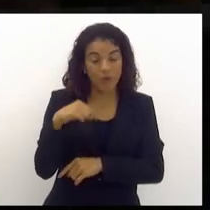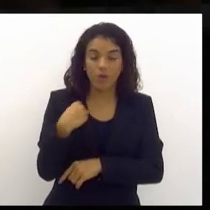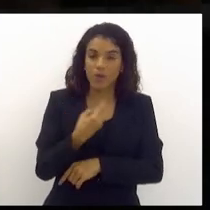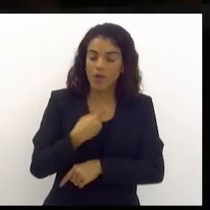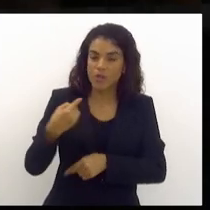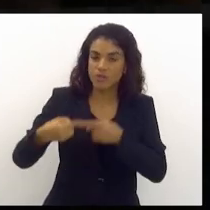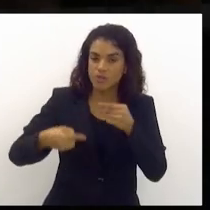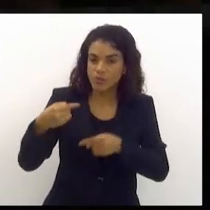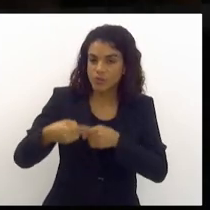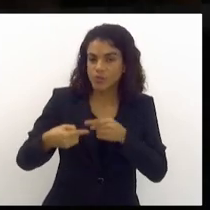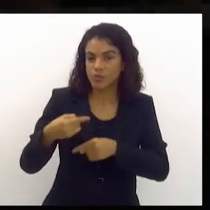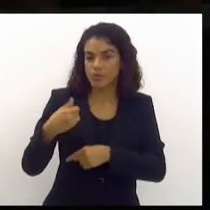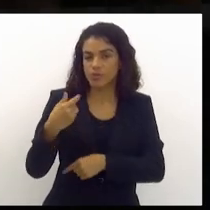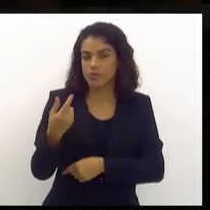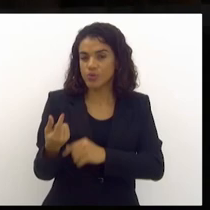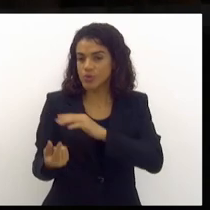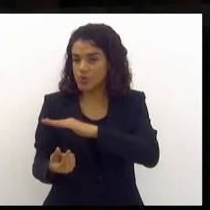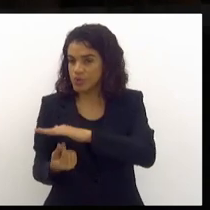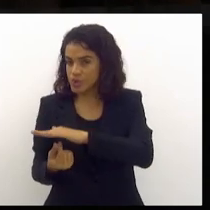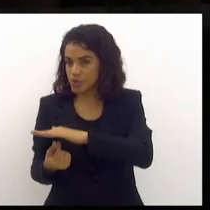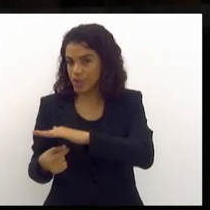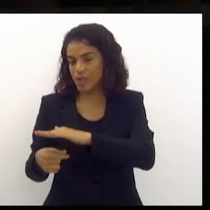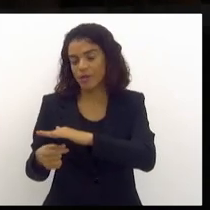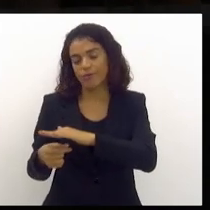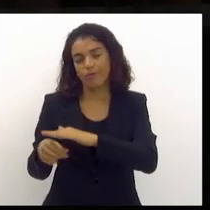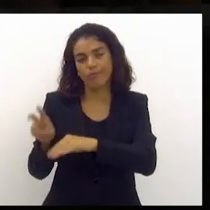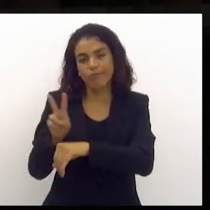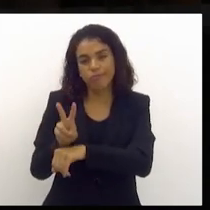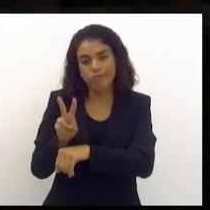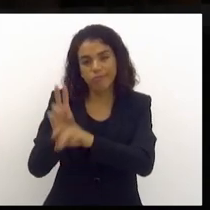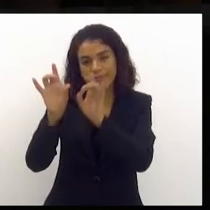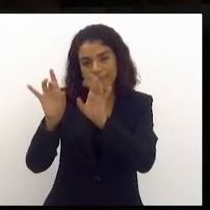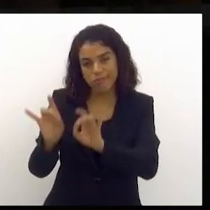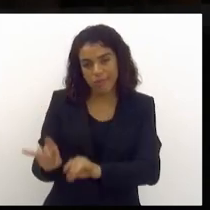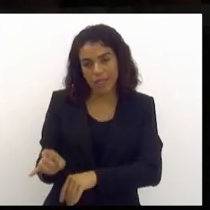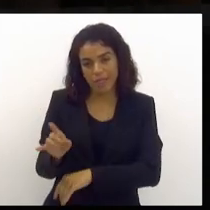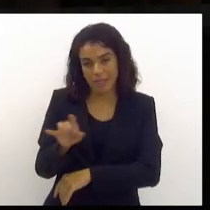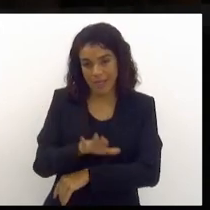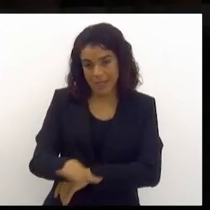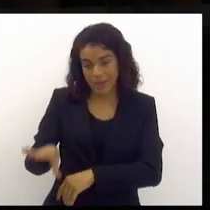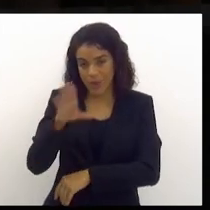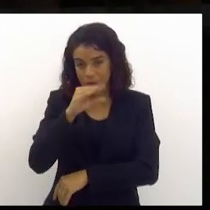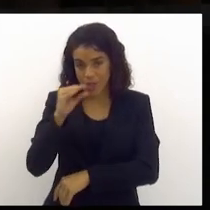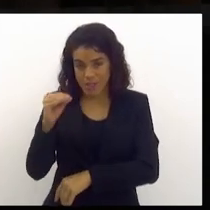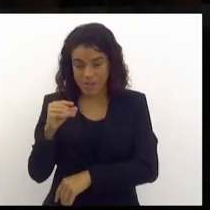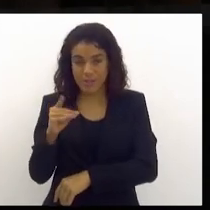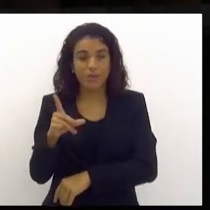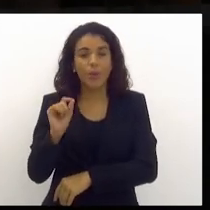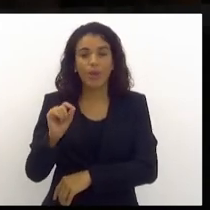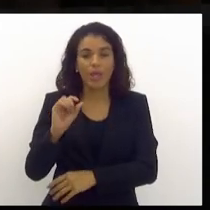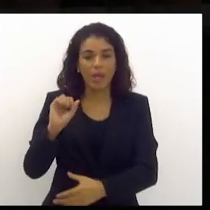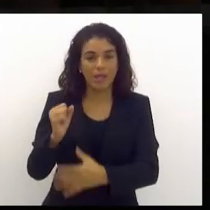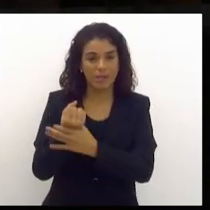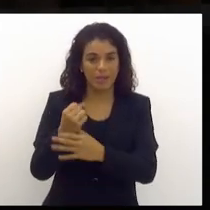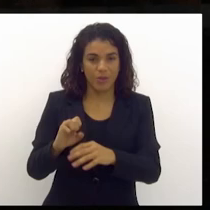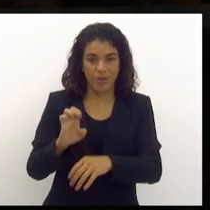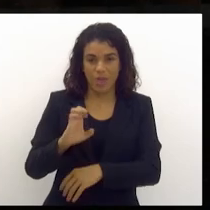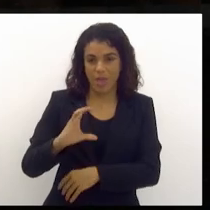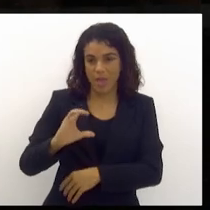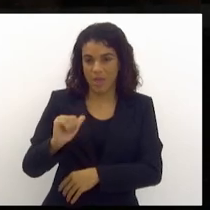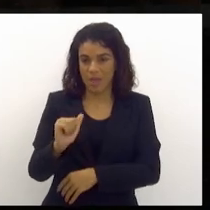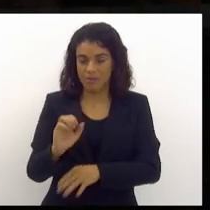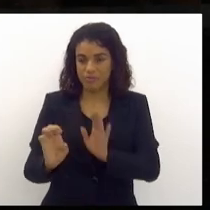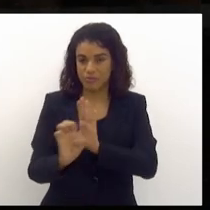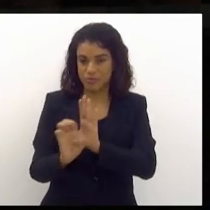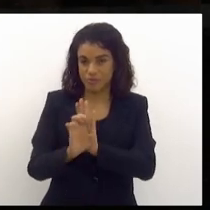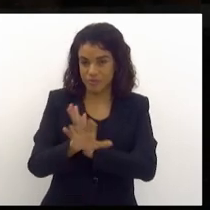o Fundo da Infância e Adolescência, que é previsto no ECA, no seu artigo 260, que é previsto na